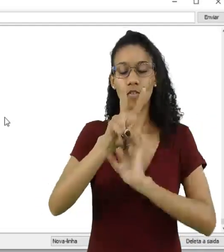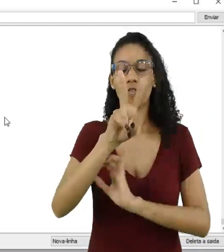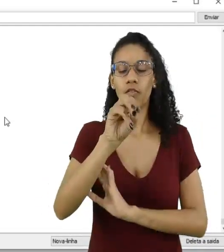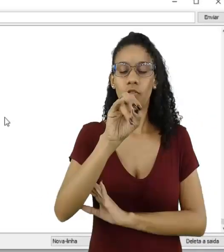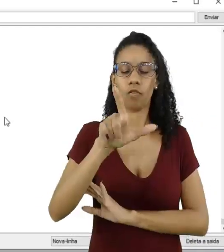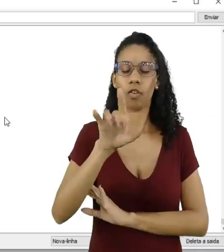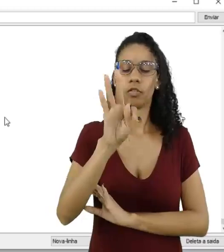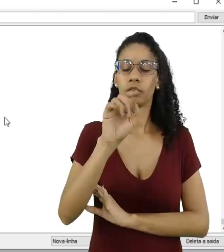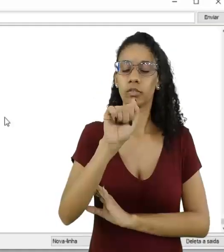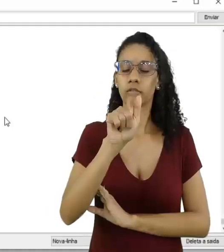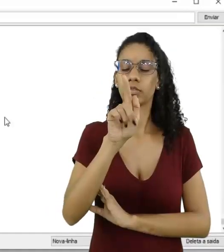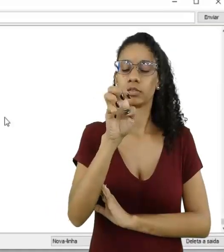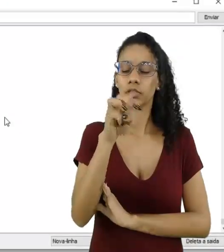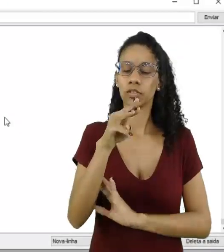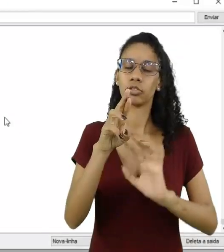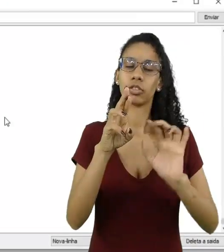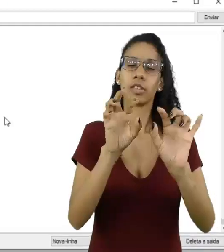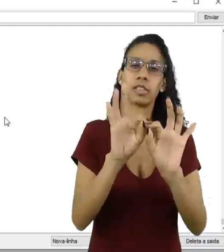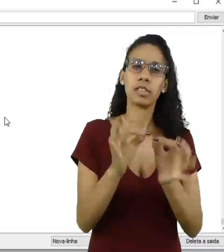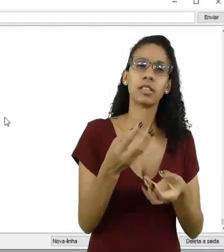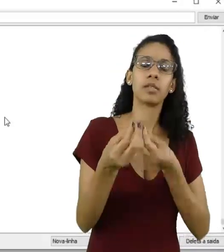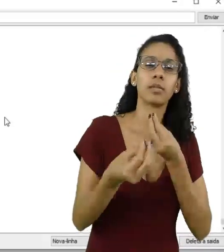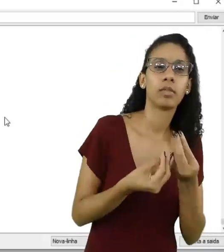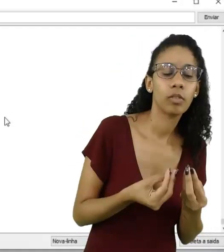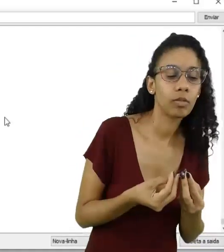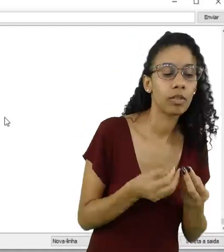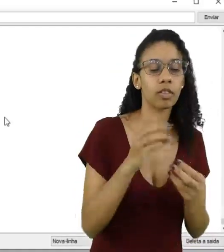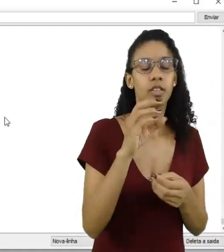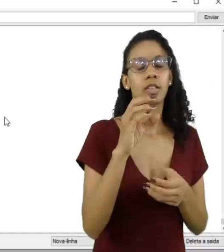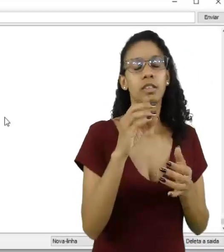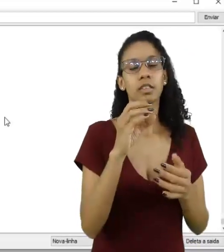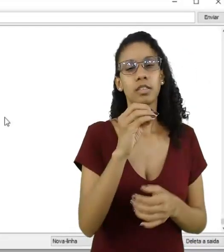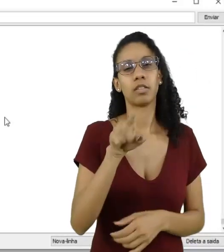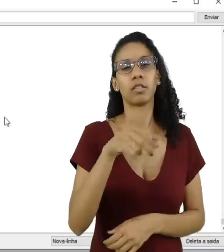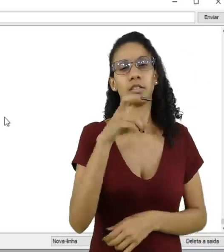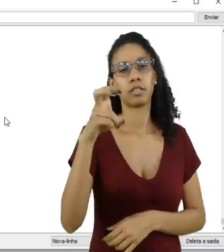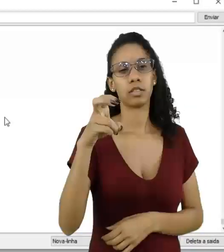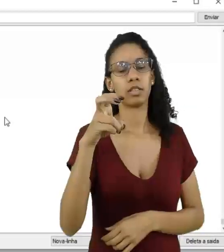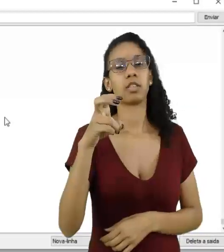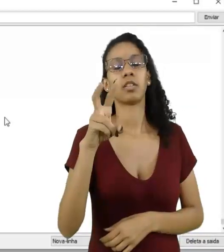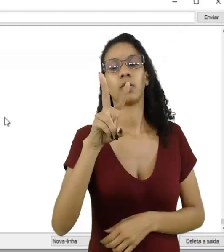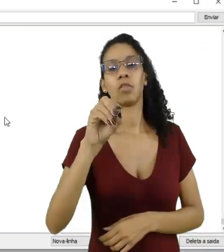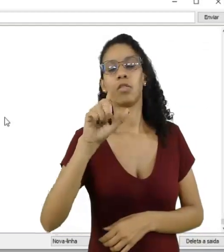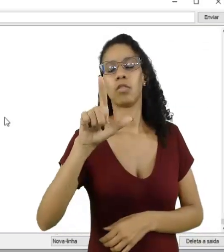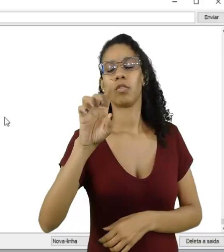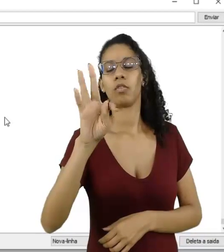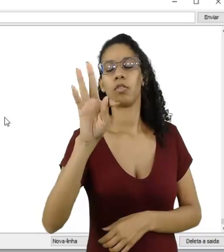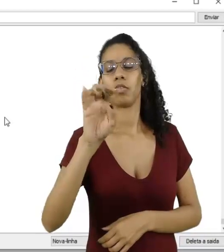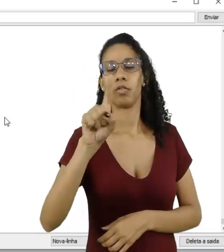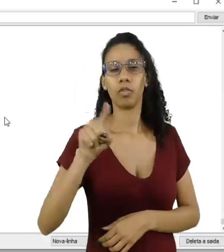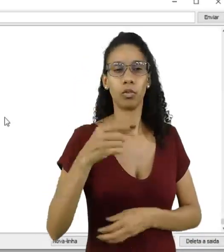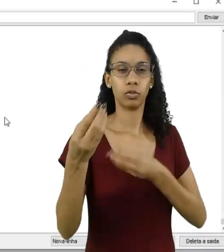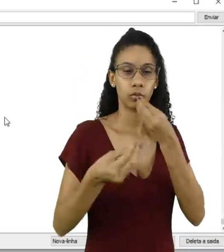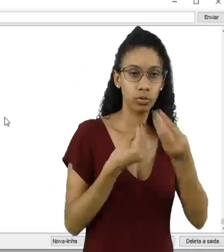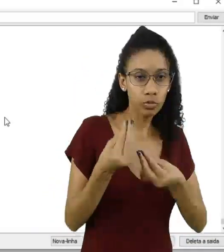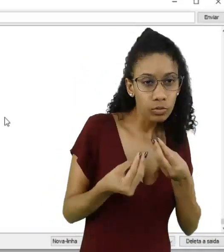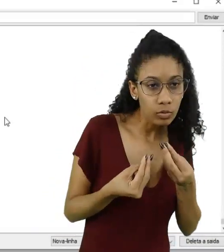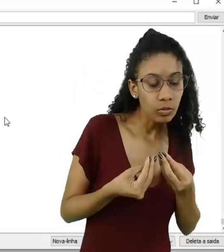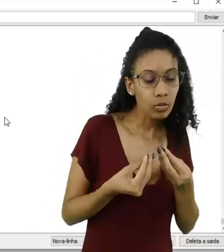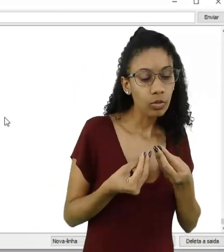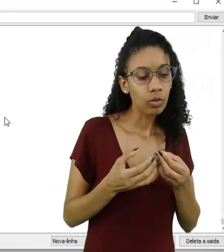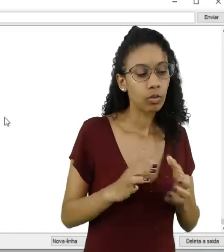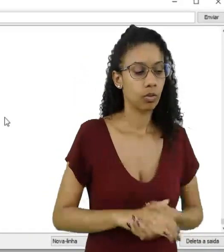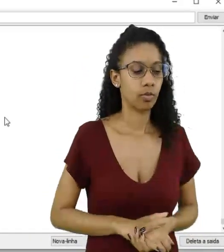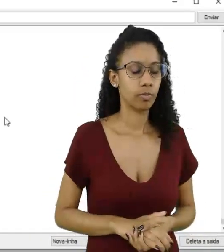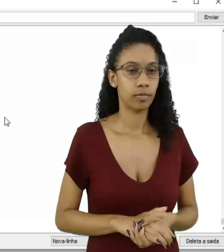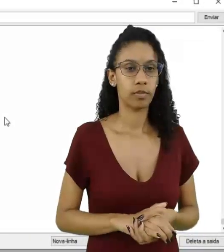ele em voltagem. Bem simples, como a gente está trabalhando de 0 a 5 volts, multiplica por 4,88 milivolts